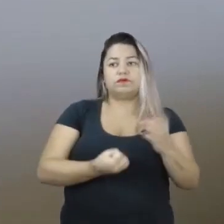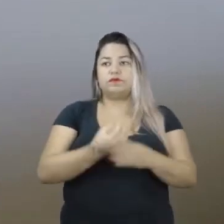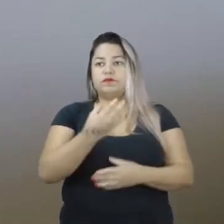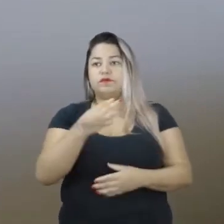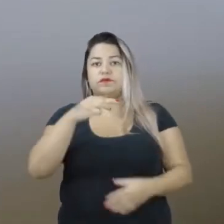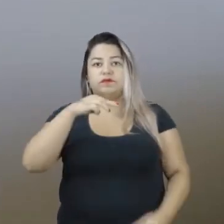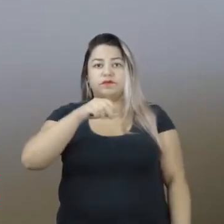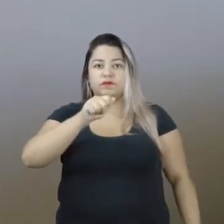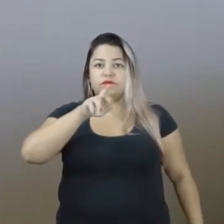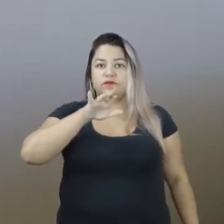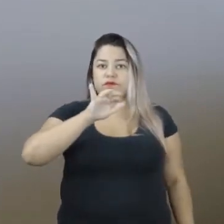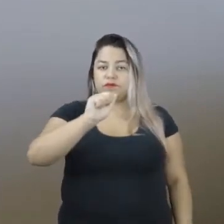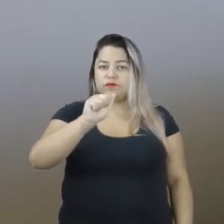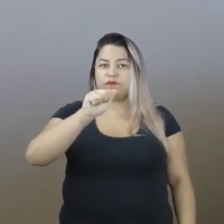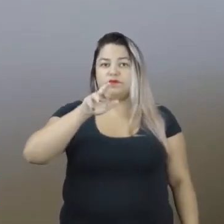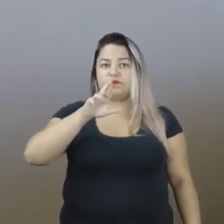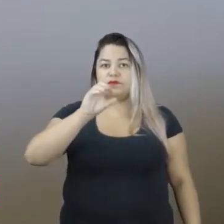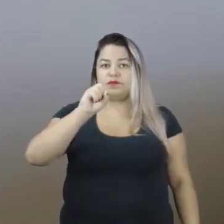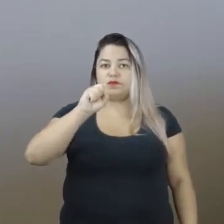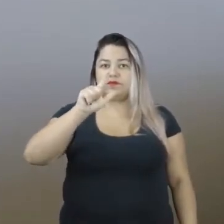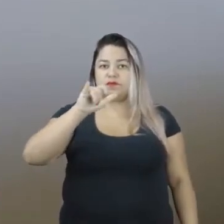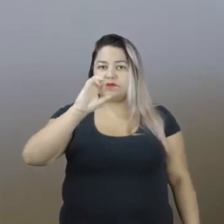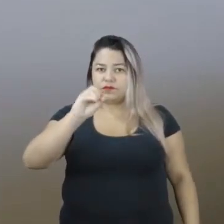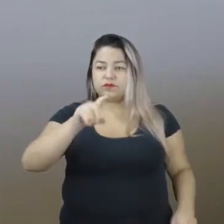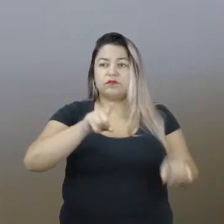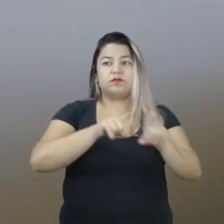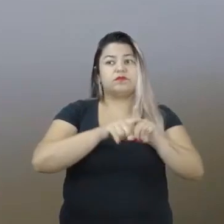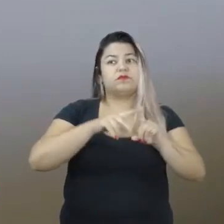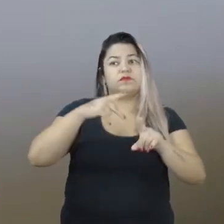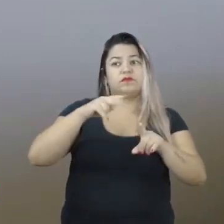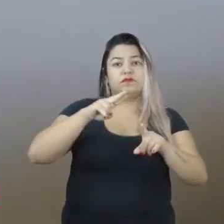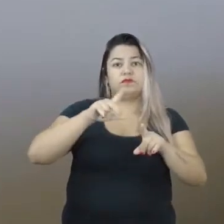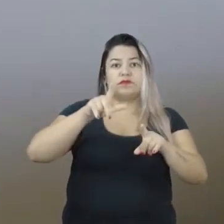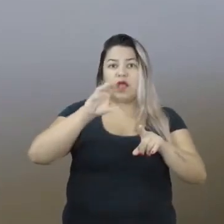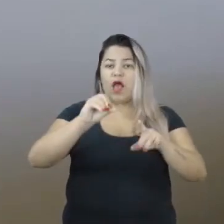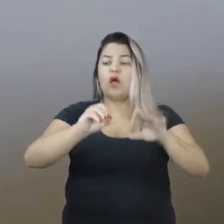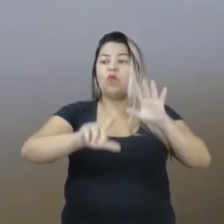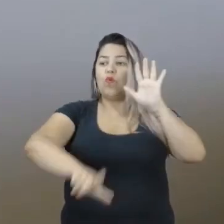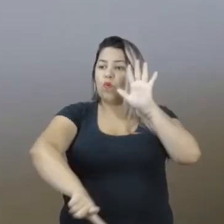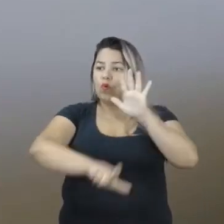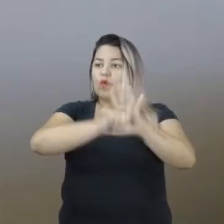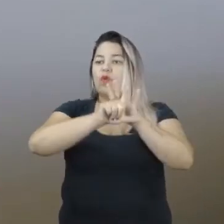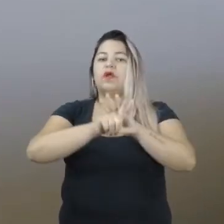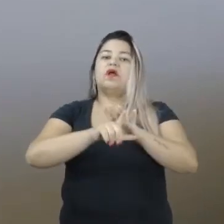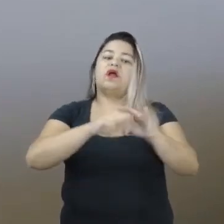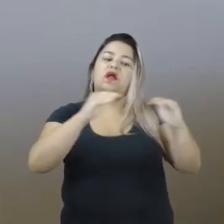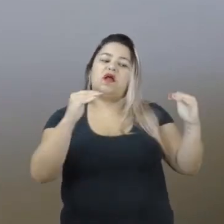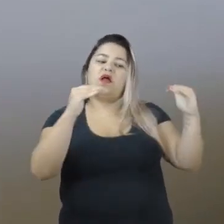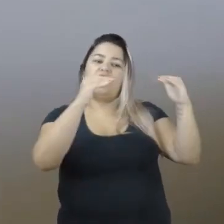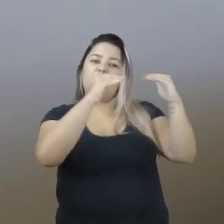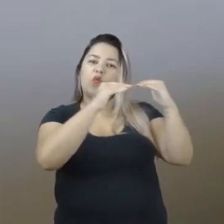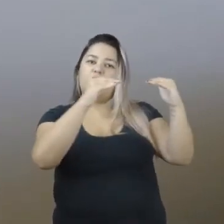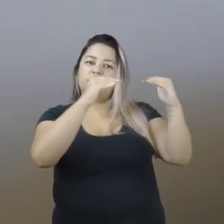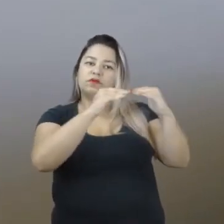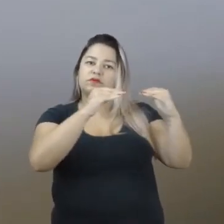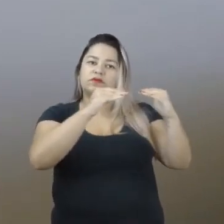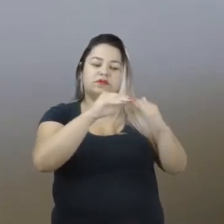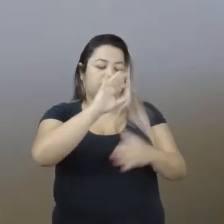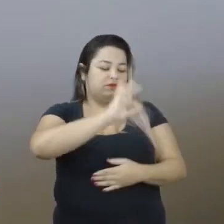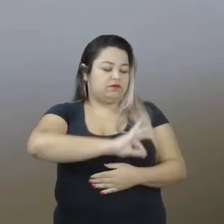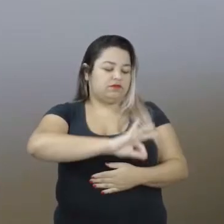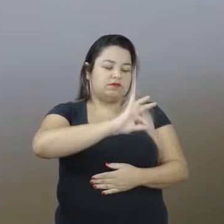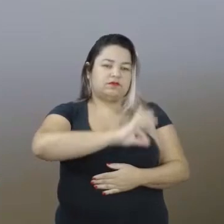Maria do Rosário. Relator, senador Paulo Paim. É lei. Igualdade salarial de